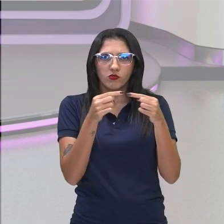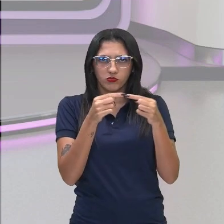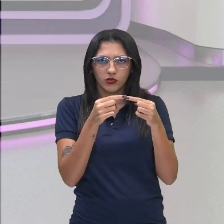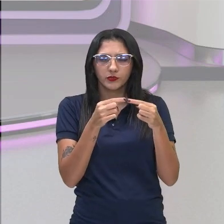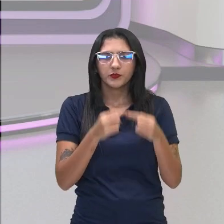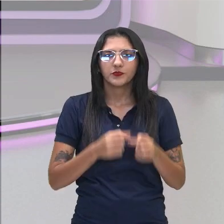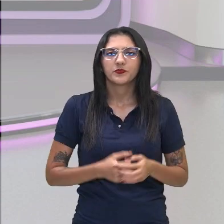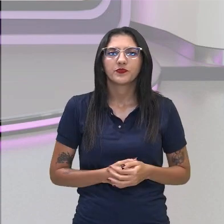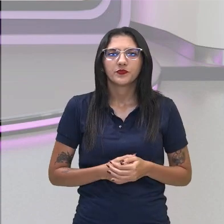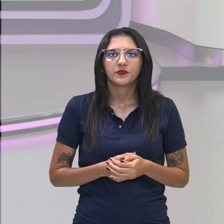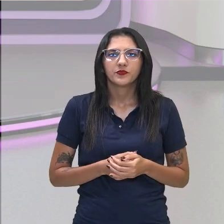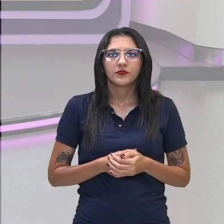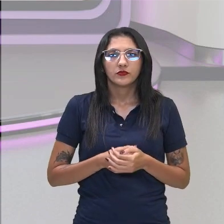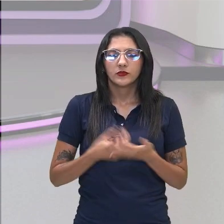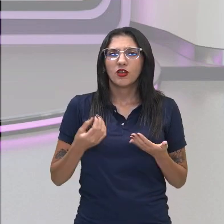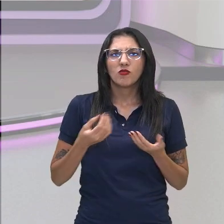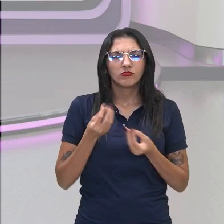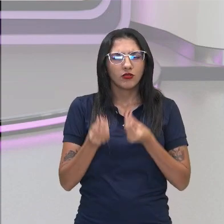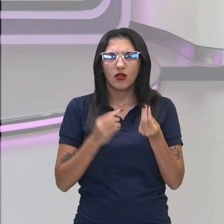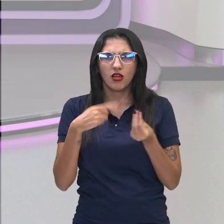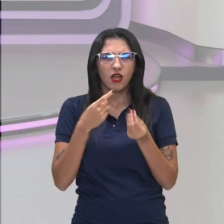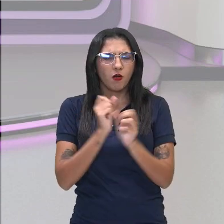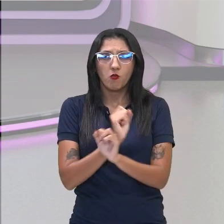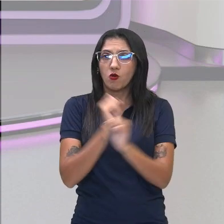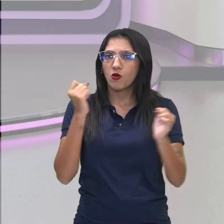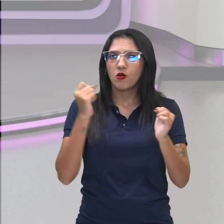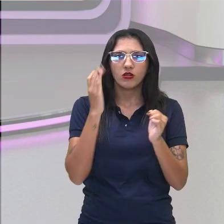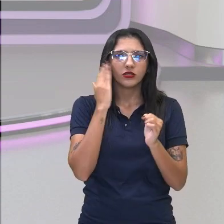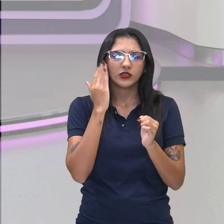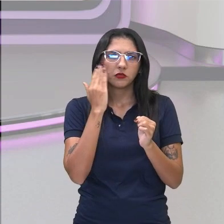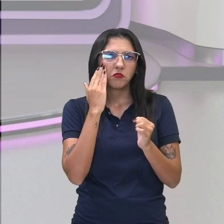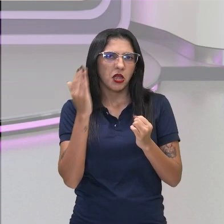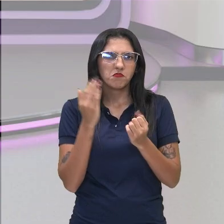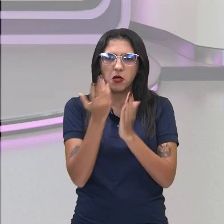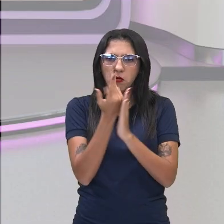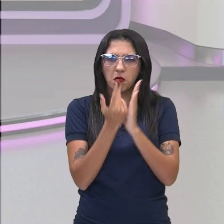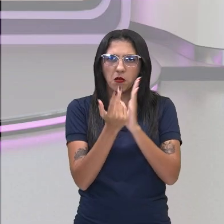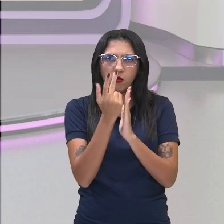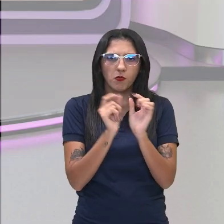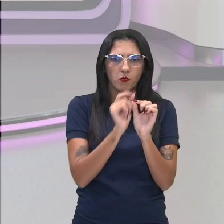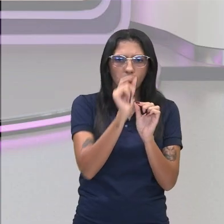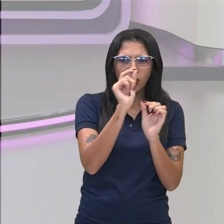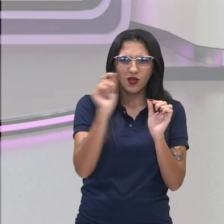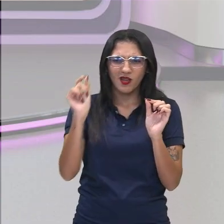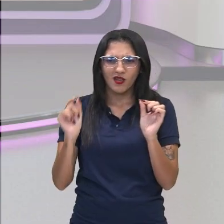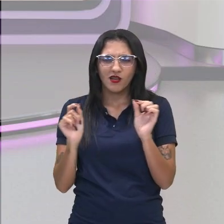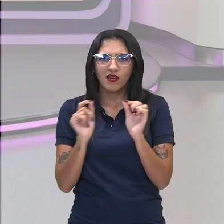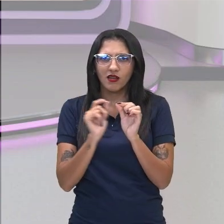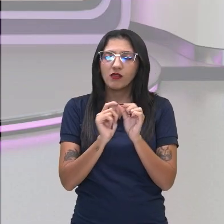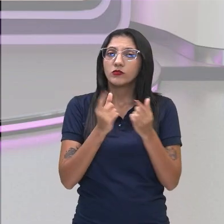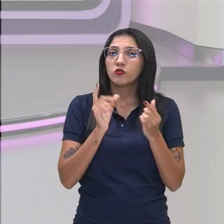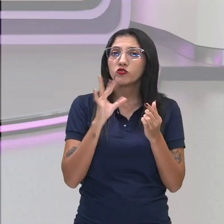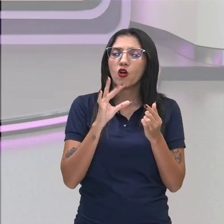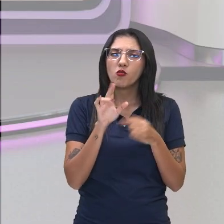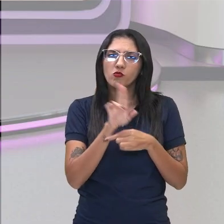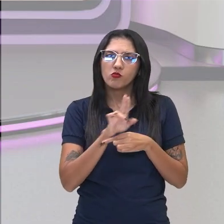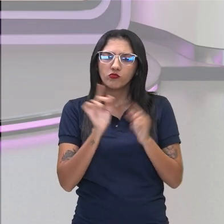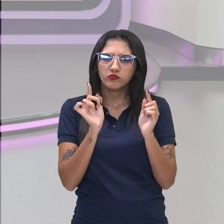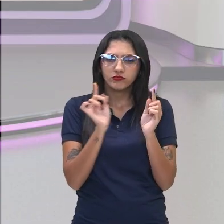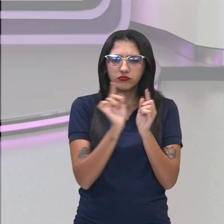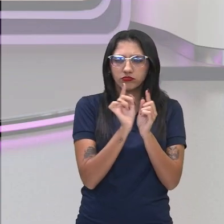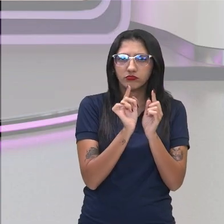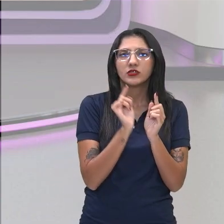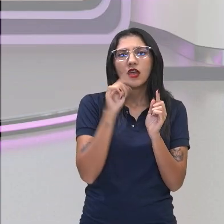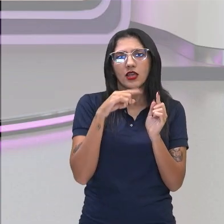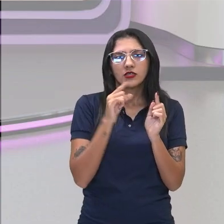não pode usar uma infinidade de pontos para desenhar um polígono, nós utilizamos apenas uma parte. Então, essa